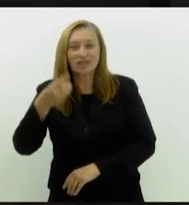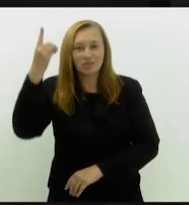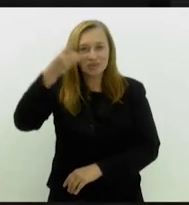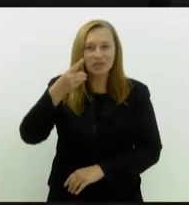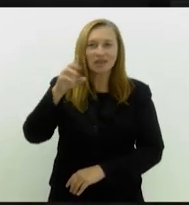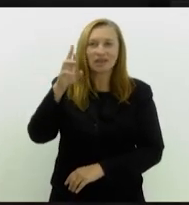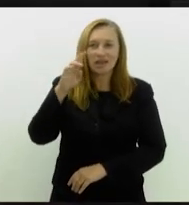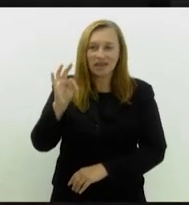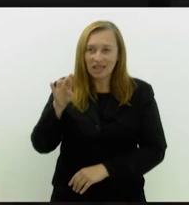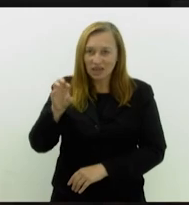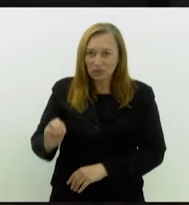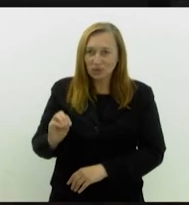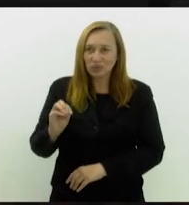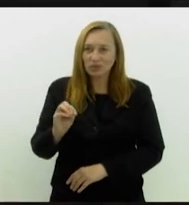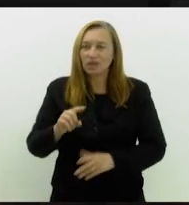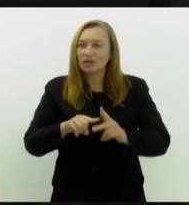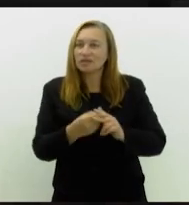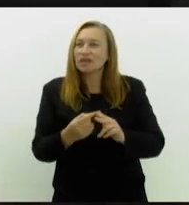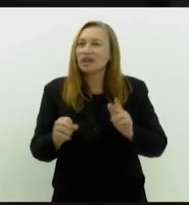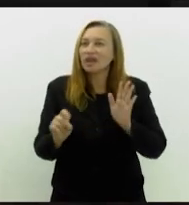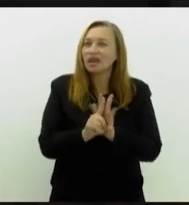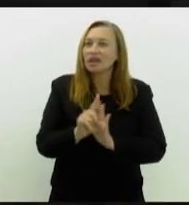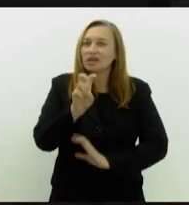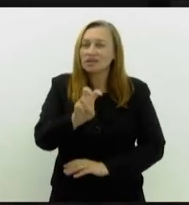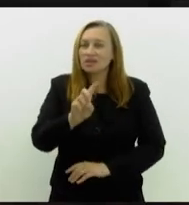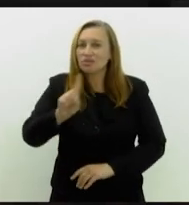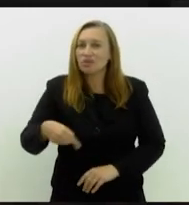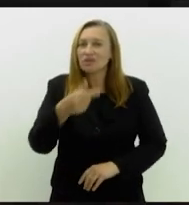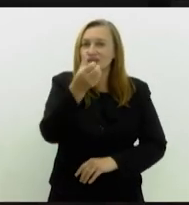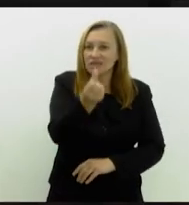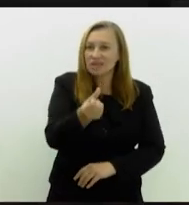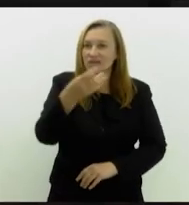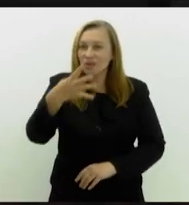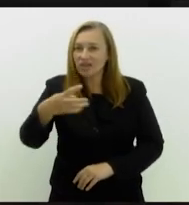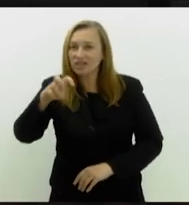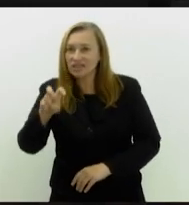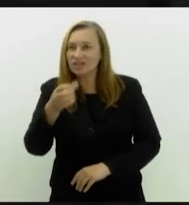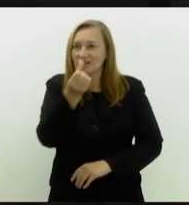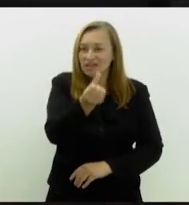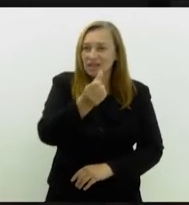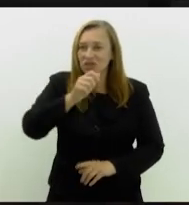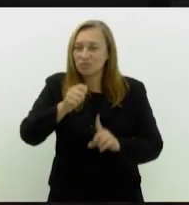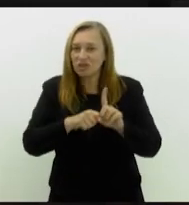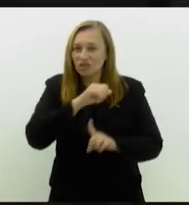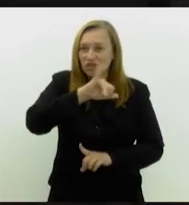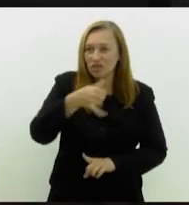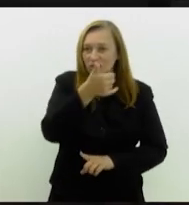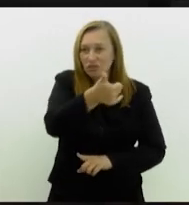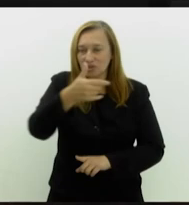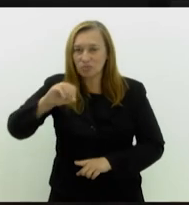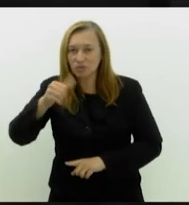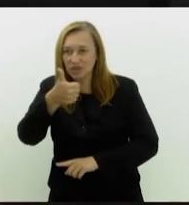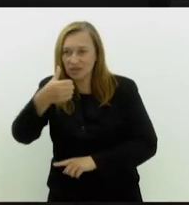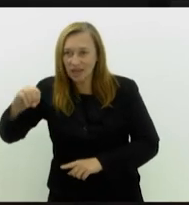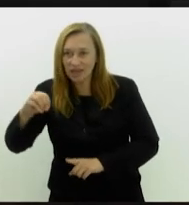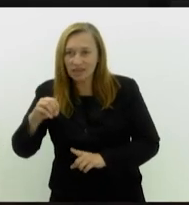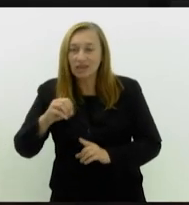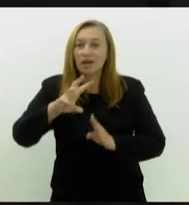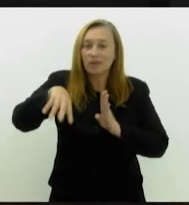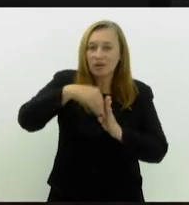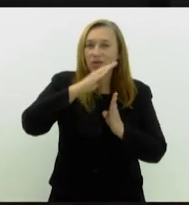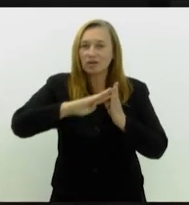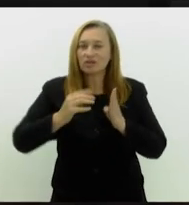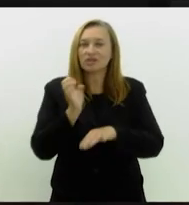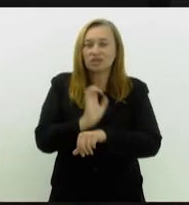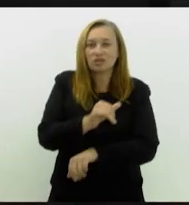Deputado Renato Machado que altera o anexo da lei 5645 de 6 de janeiro de 2010 para incluir no